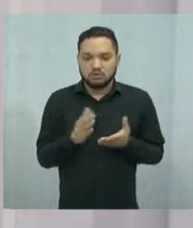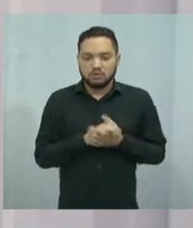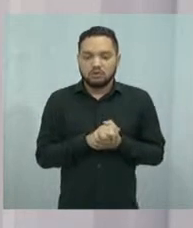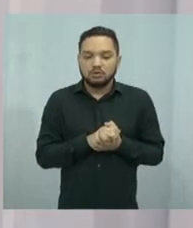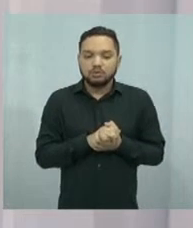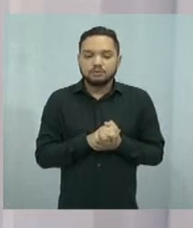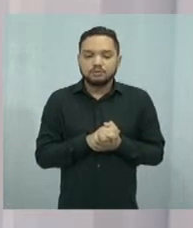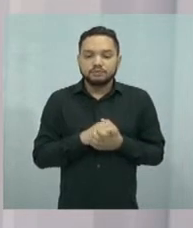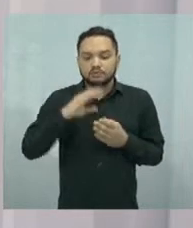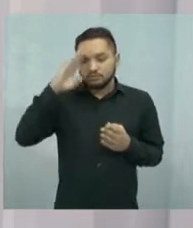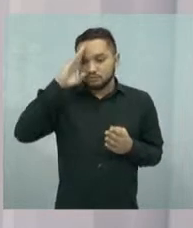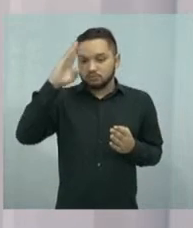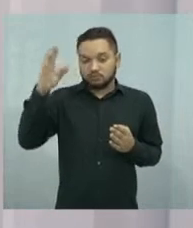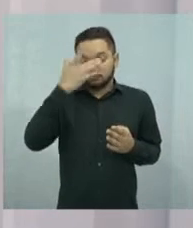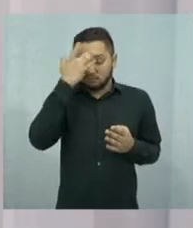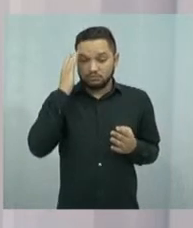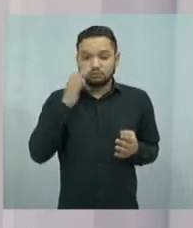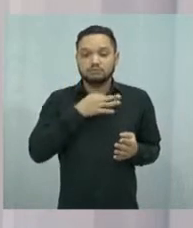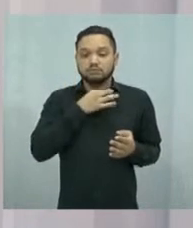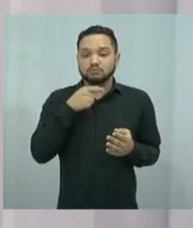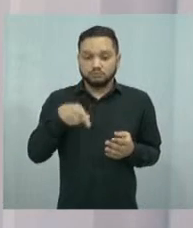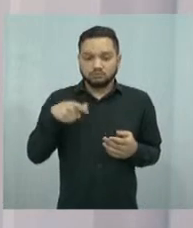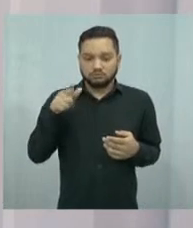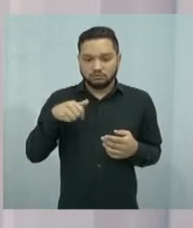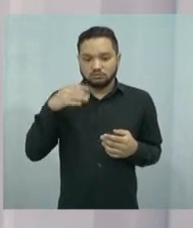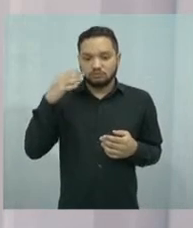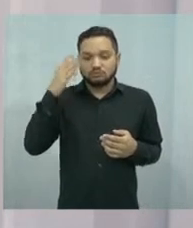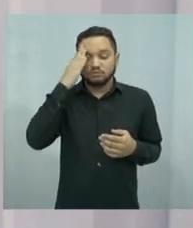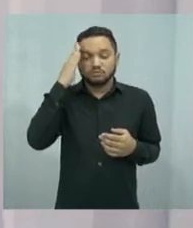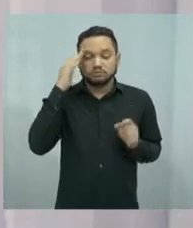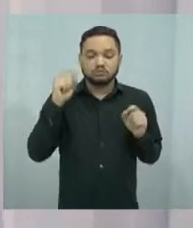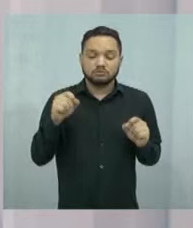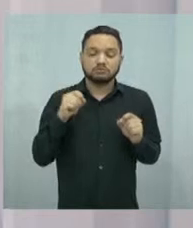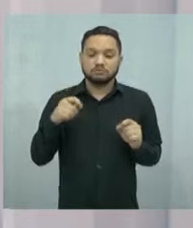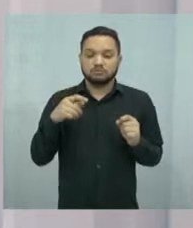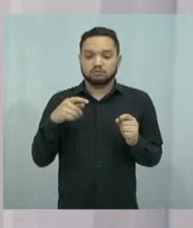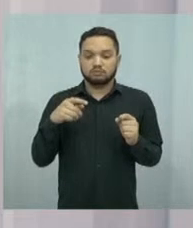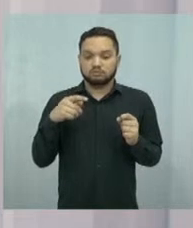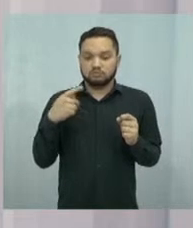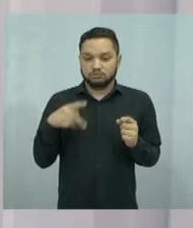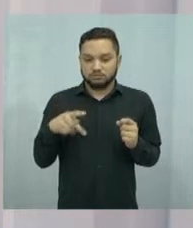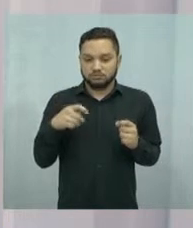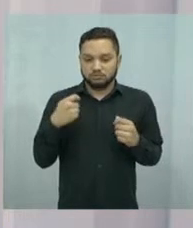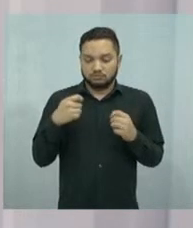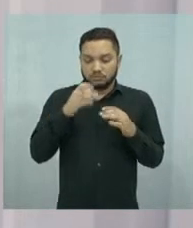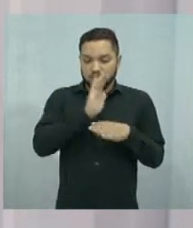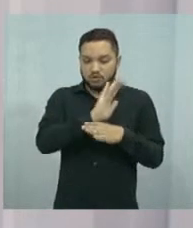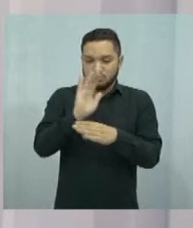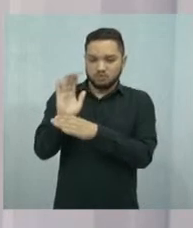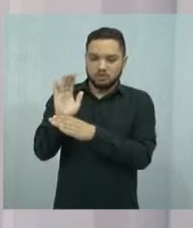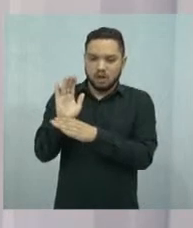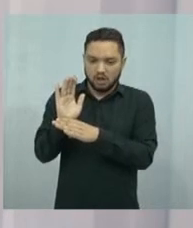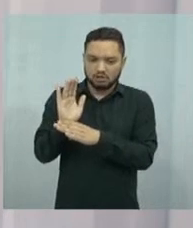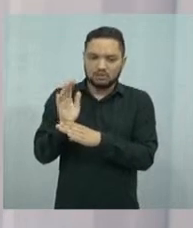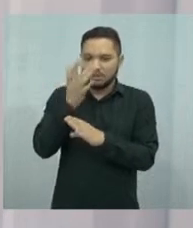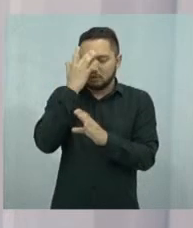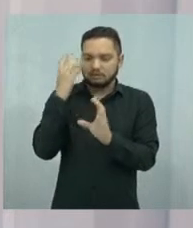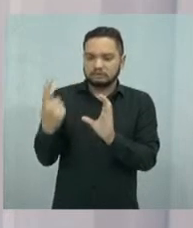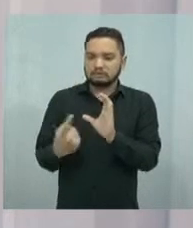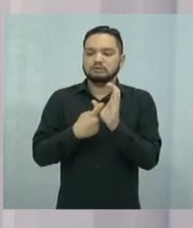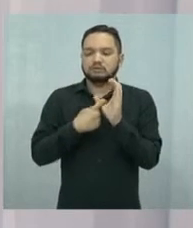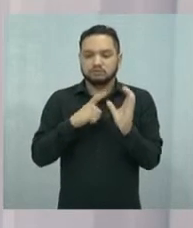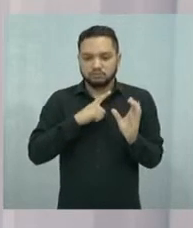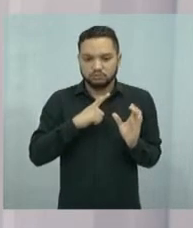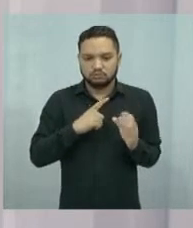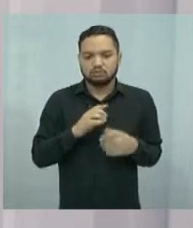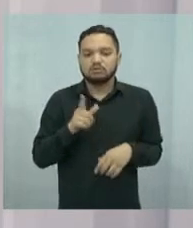de um voluntário é saber que da sua vida dependem outras. E isso é uma missão que tem um